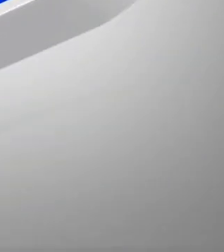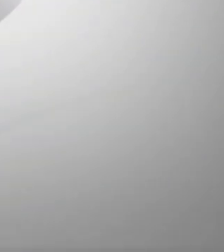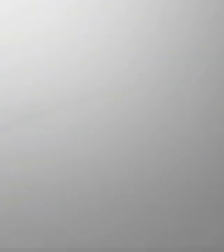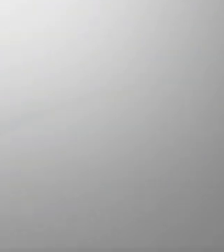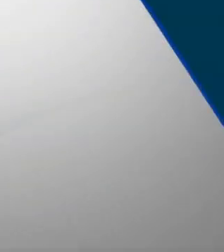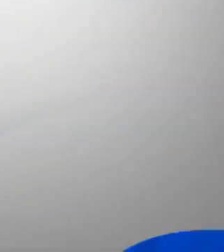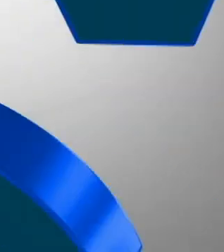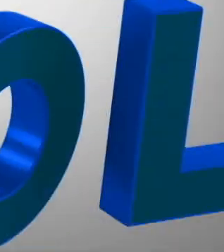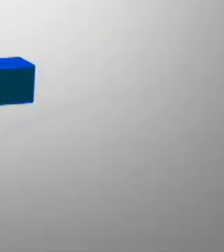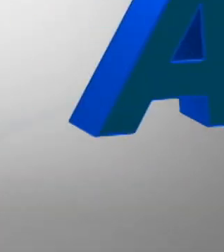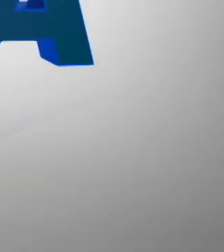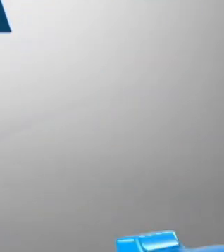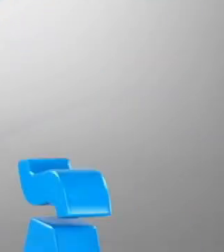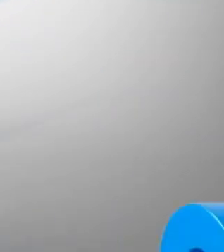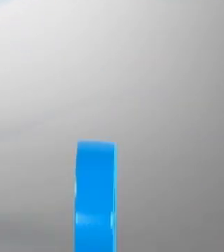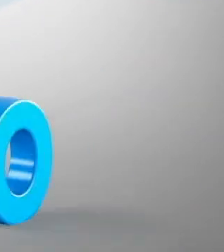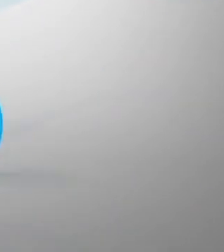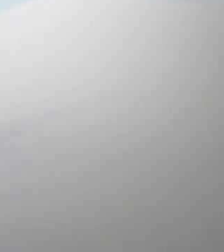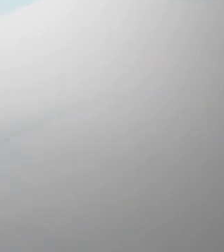E